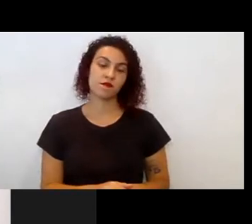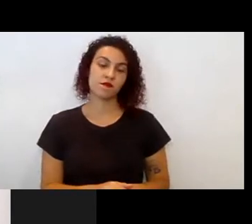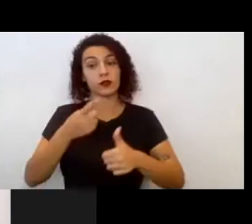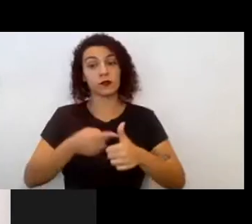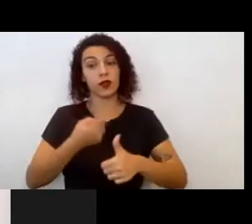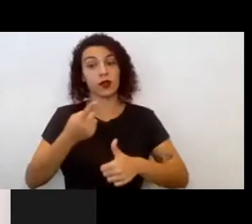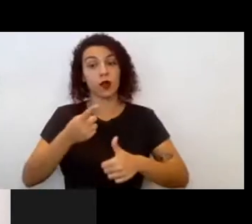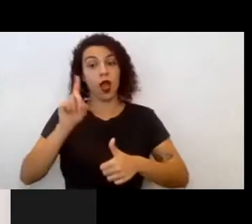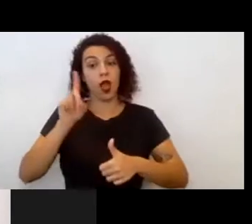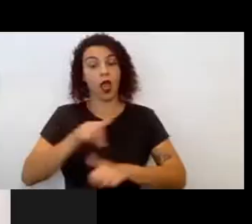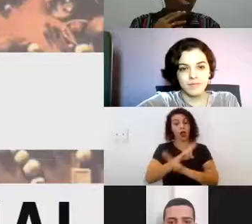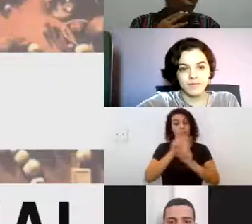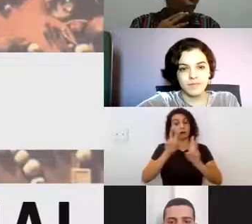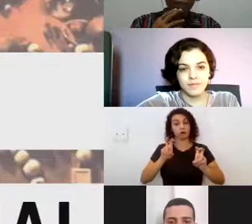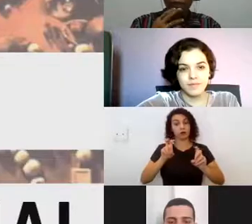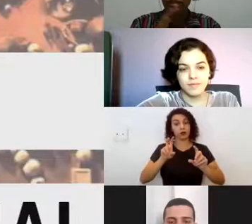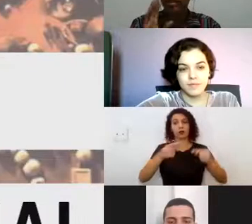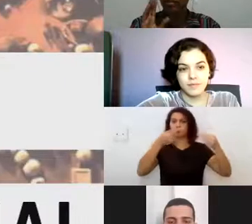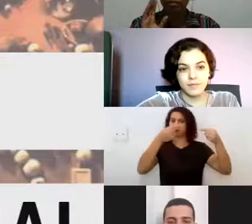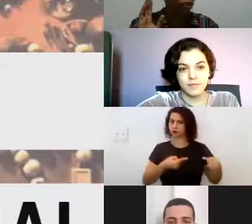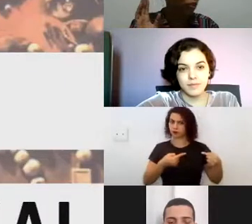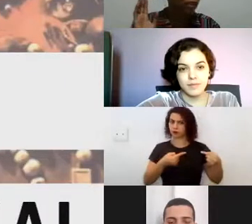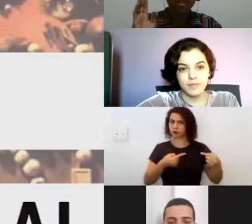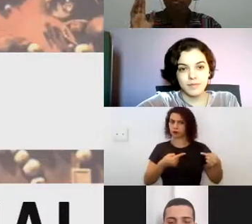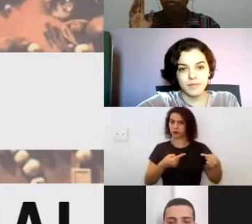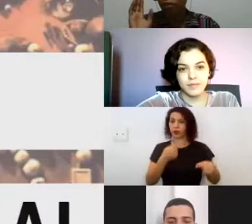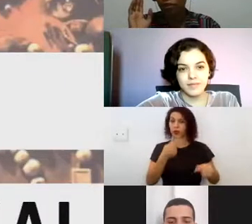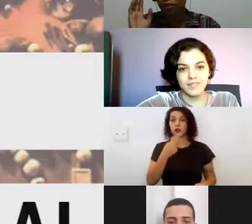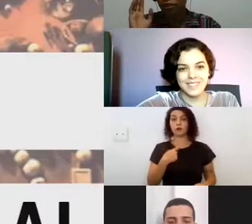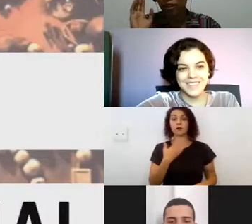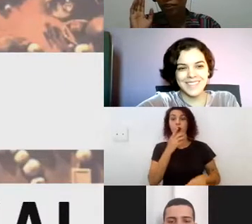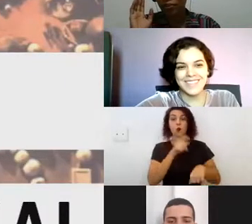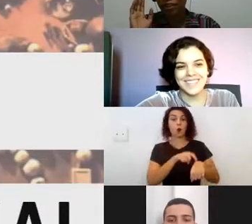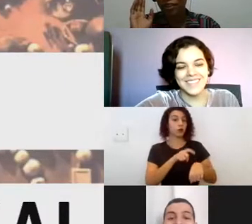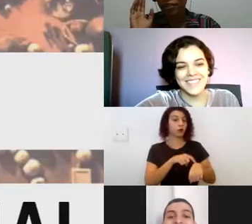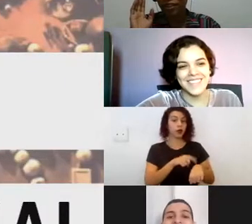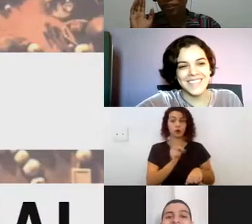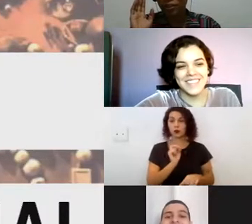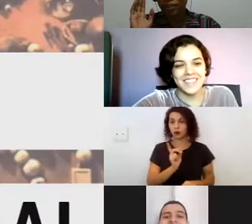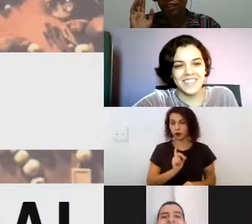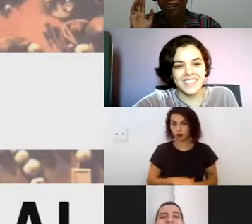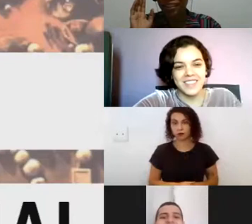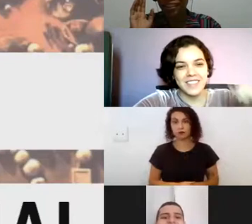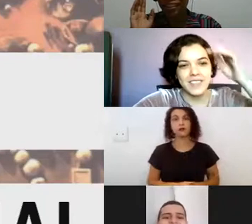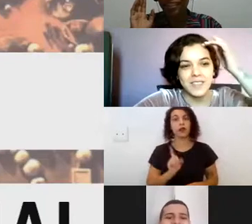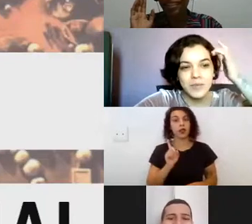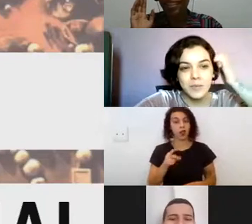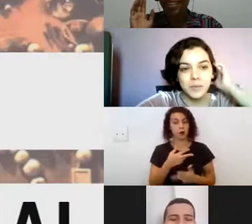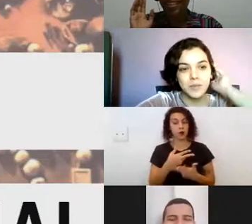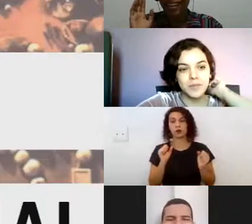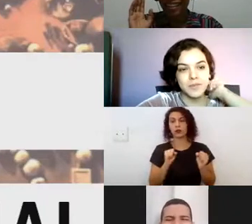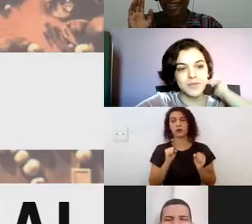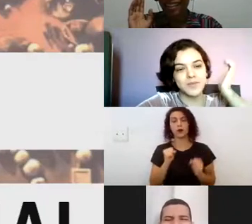do desafio do tema ela não me deu o limite de tempo viu gente eu acho que a um negócio para gente ficar